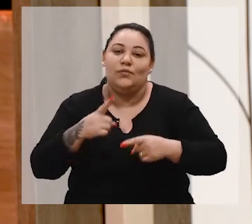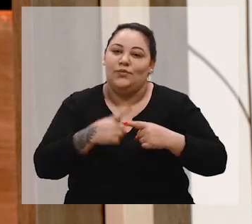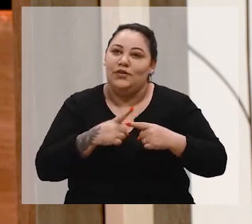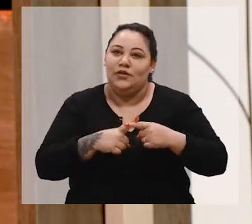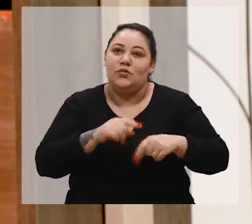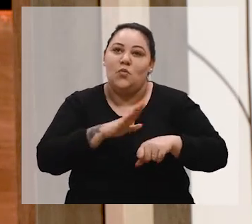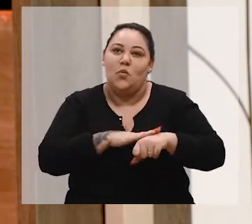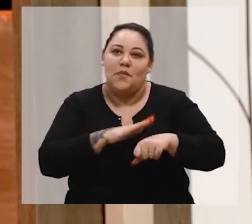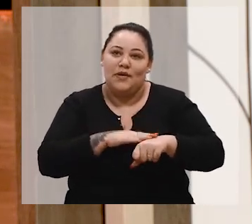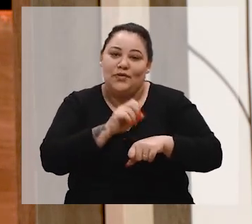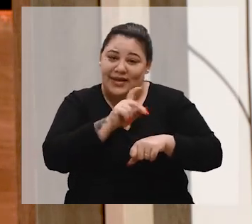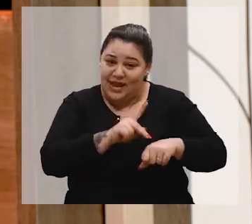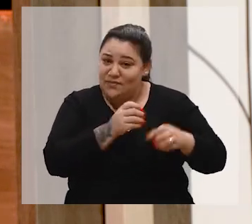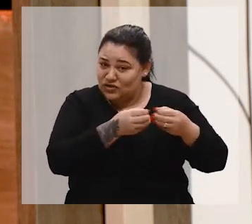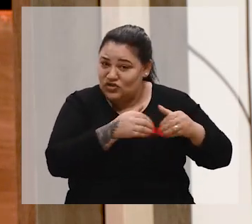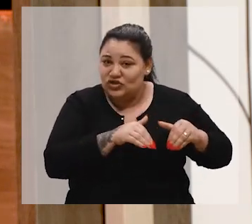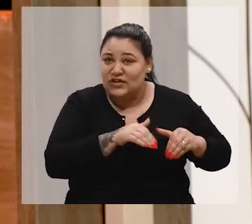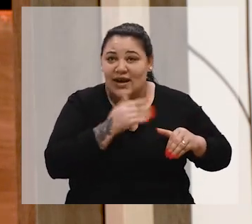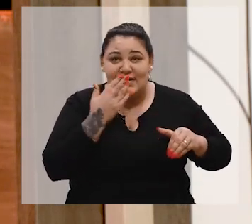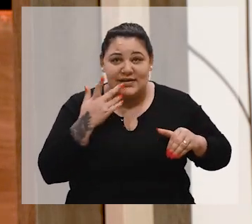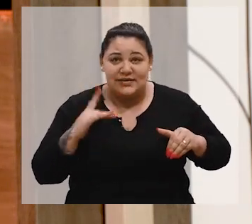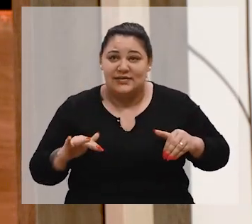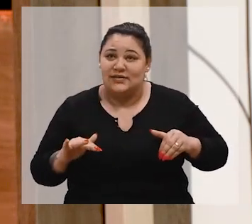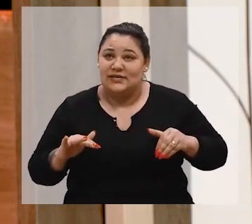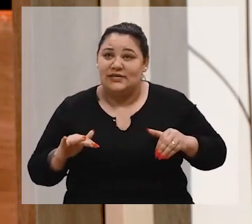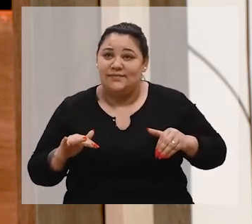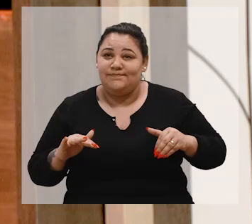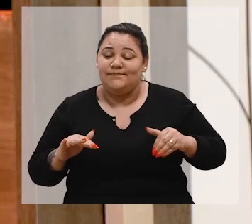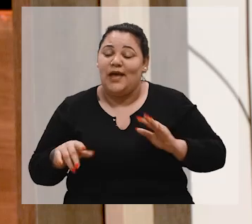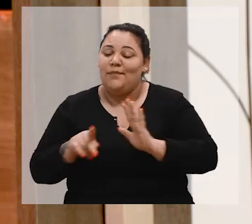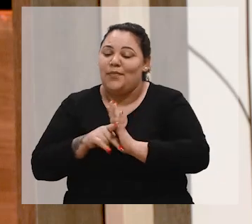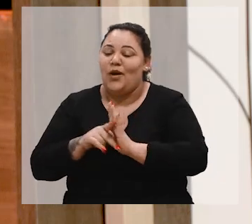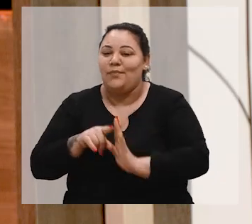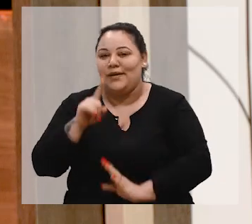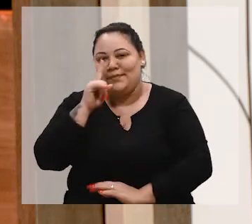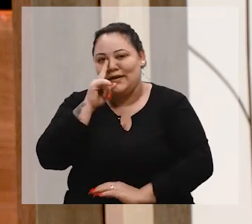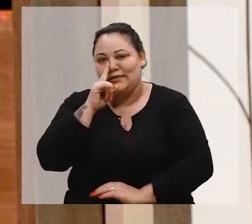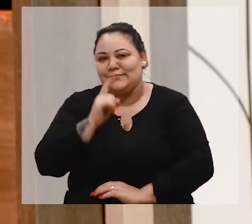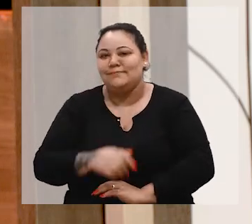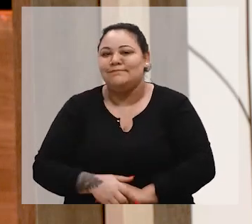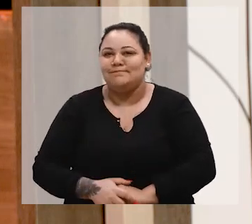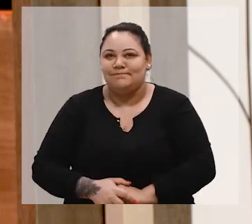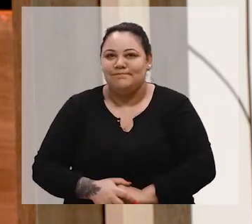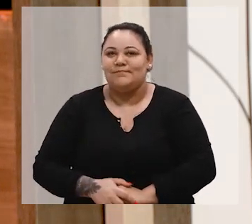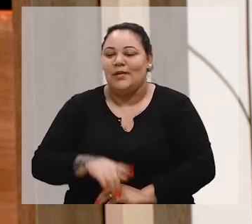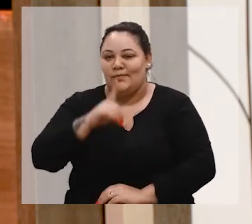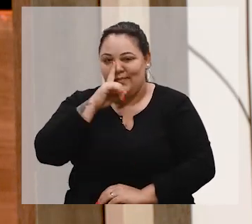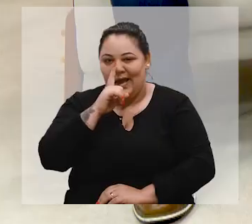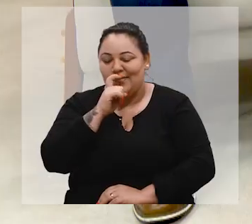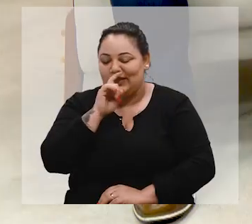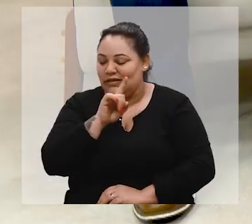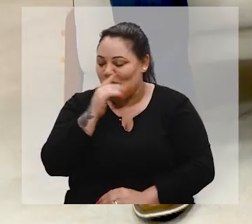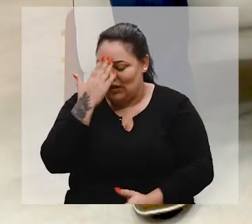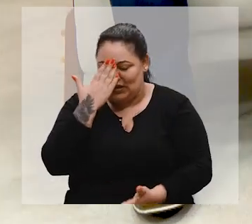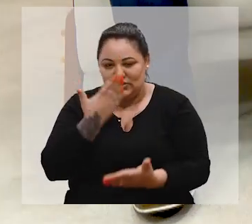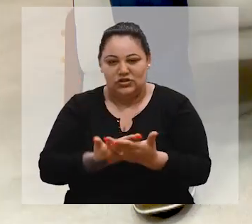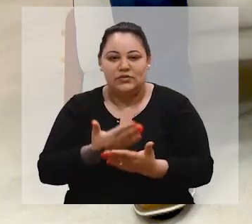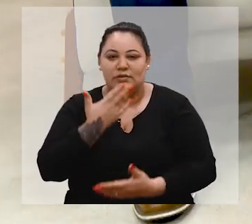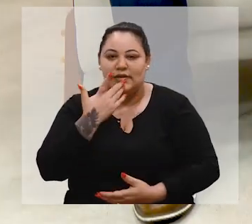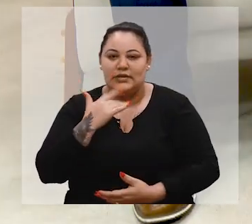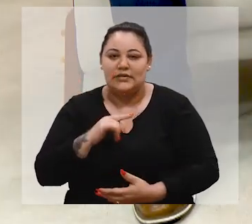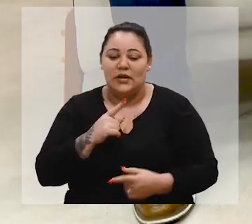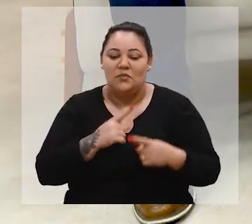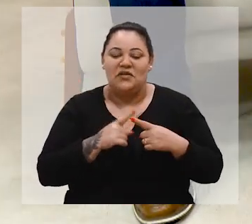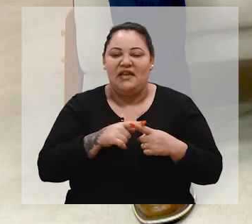vezes quem invalida essa voz da criança é a própria mãe. Muitas vezes. Os pais muitas vezes não dão